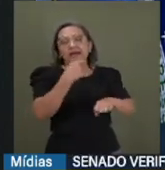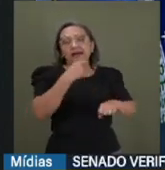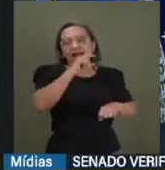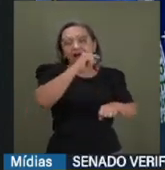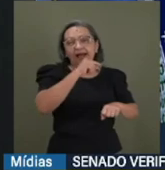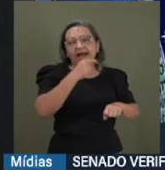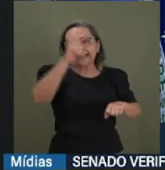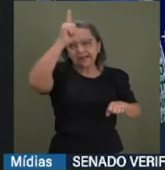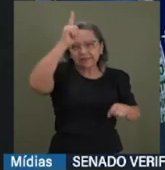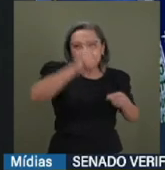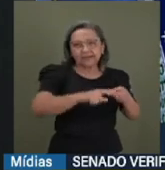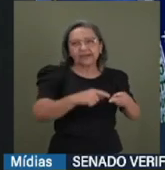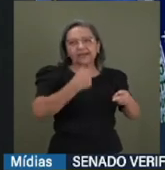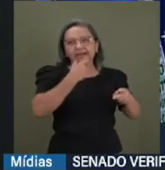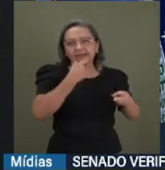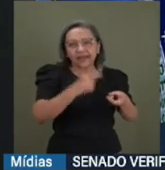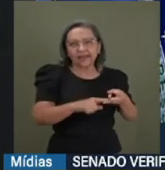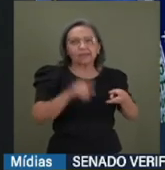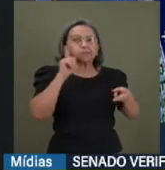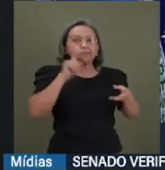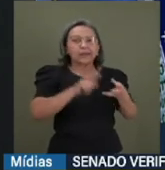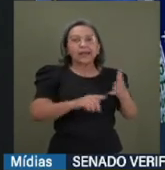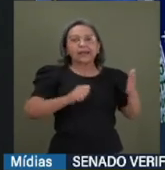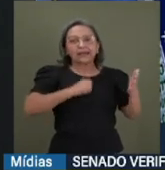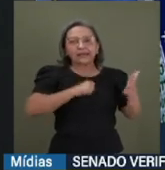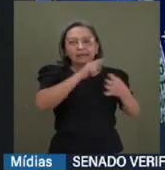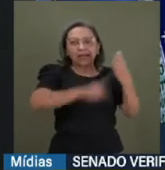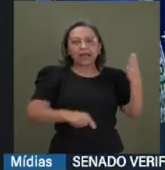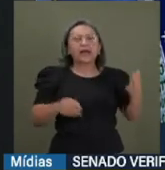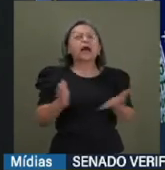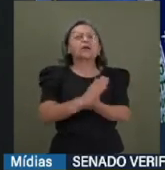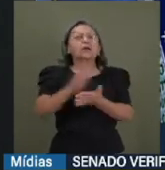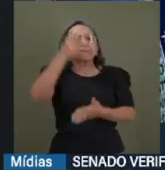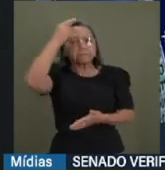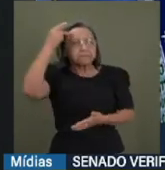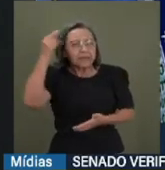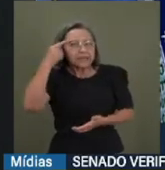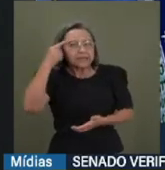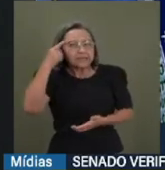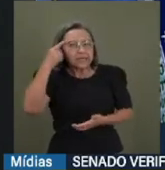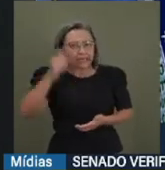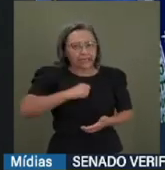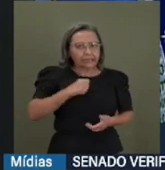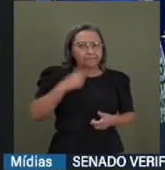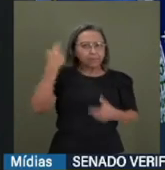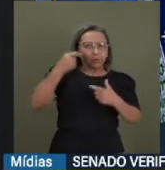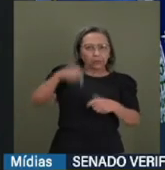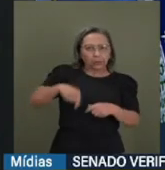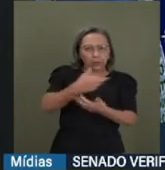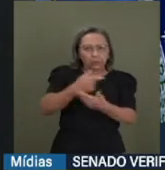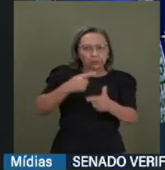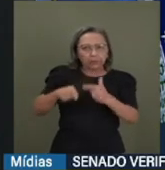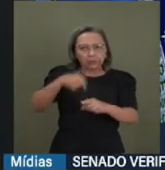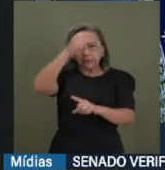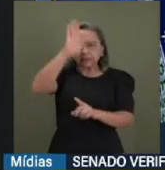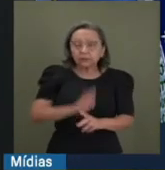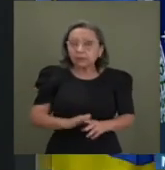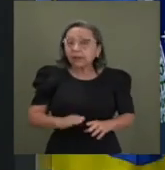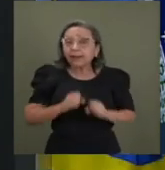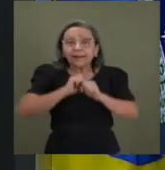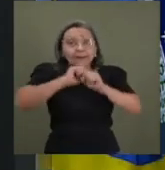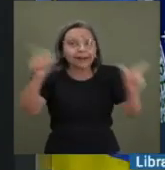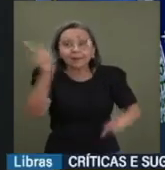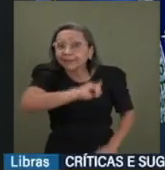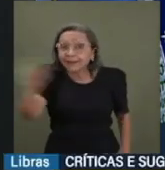Inglaterra, Estados Unidos, Canadá, alguém acha que o Canadá está preocupado com a questão ambiental do Brasil ou com o seu povo? Claro que